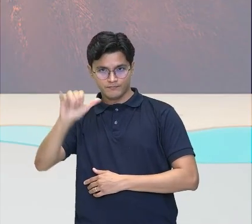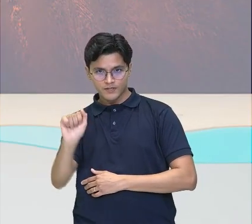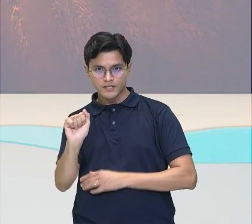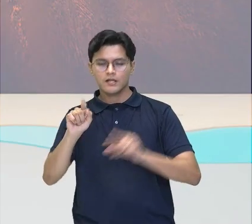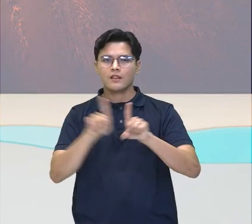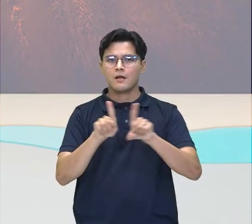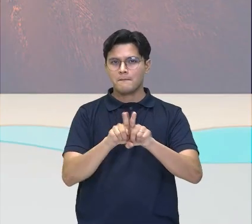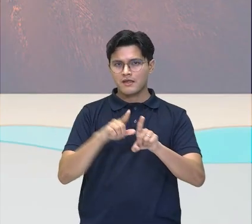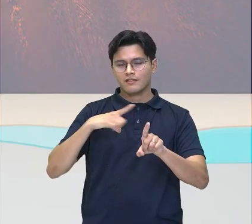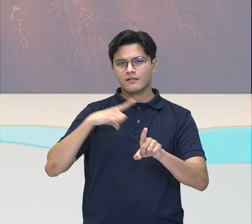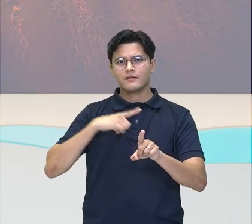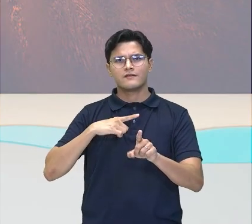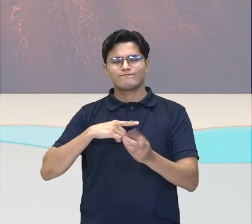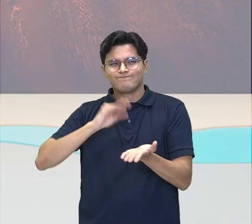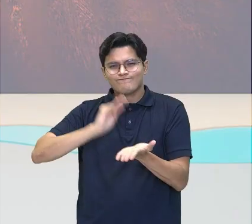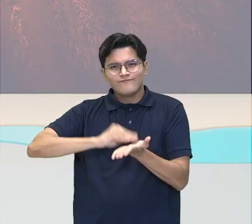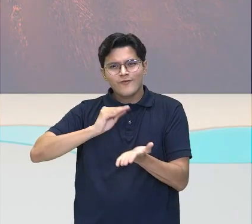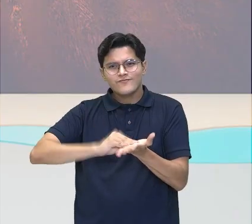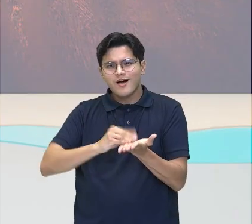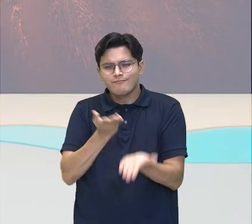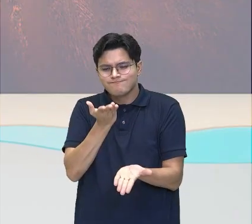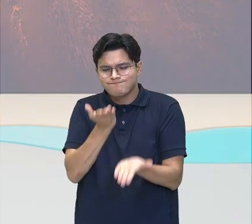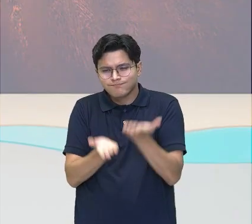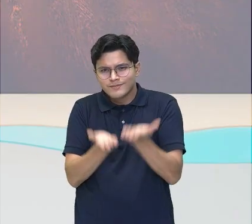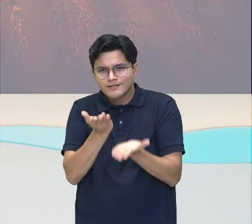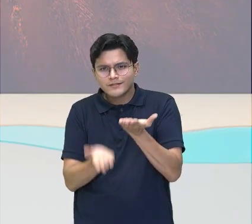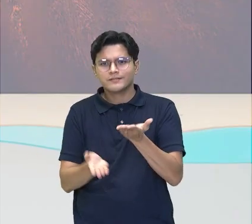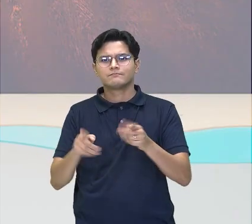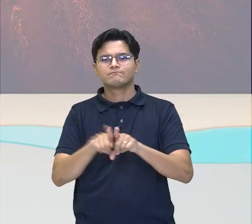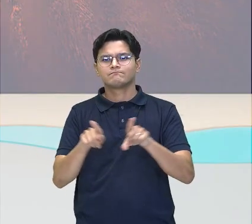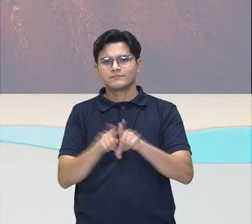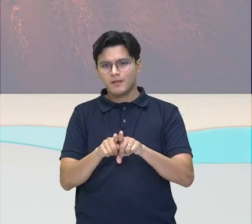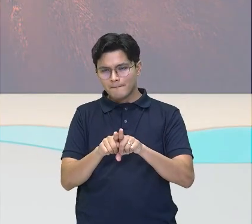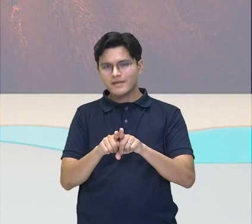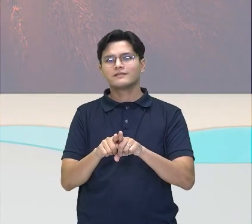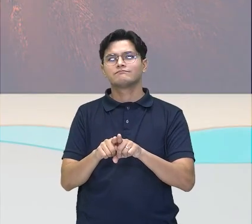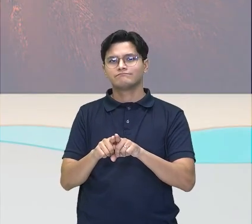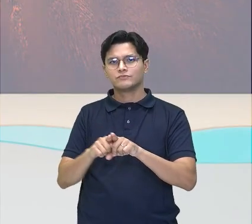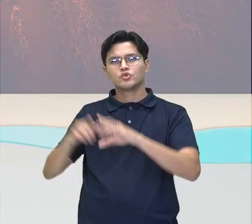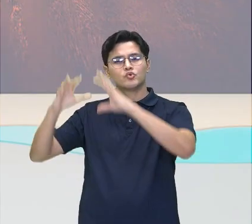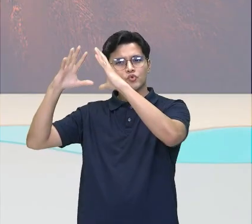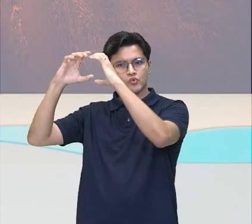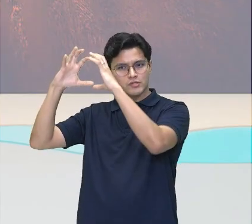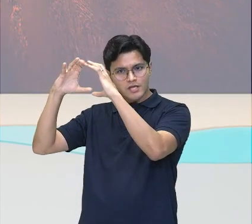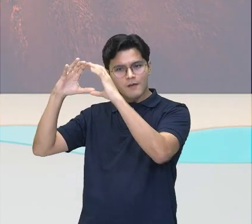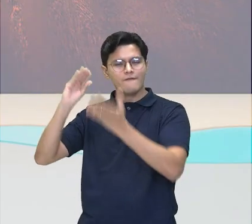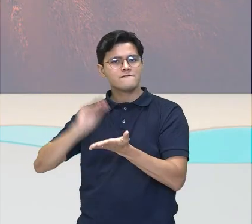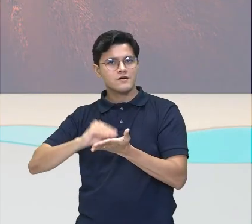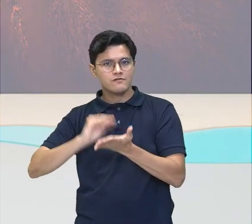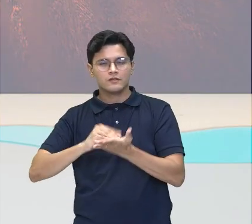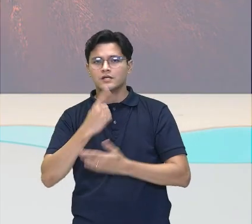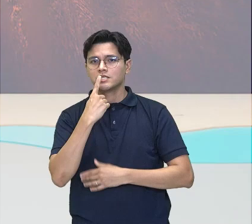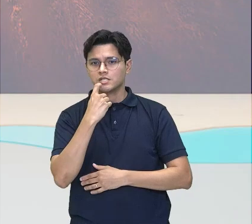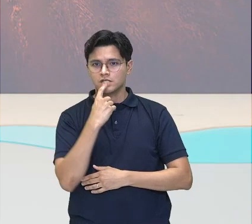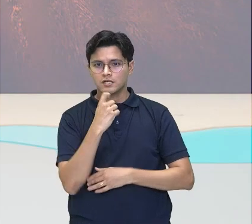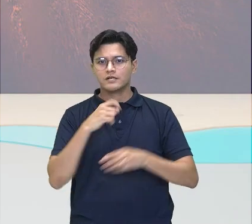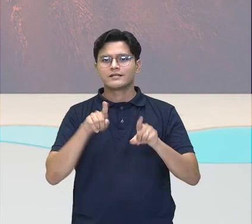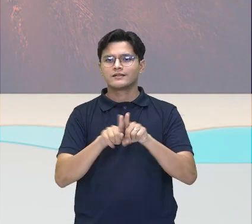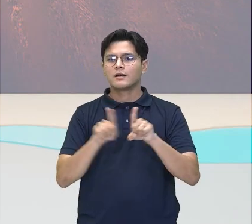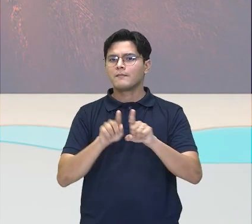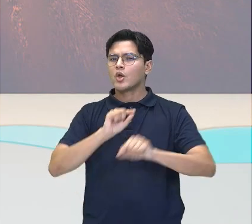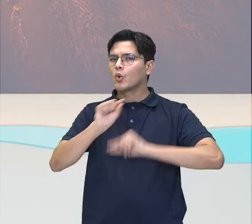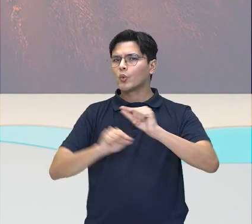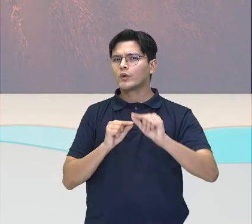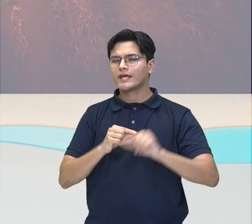de tontura ali, diminuição do fluxo sanguíneo para o cérebro, dor no peito, e isso vai acontecer devido ao